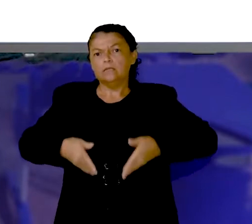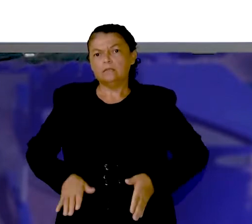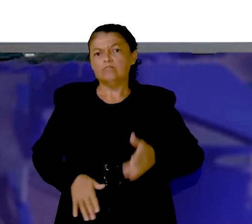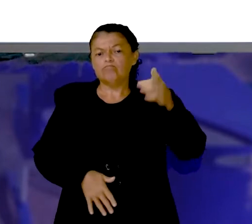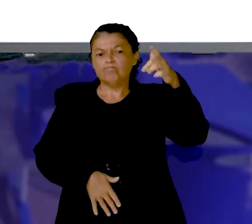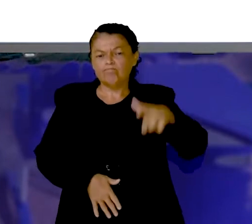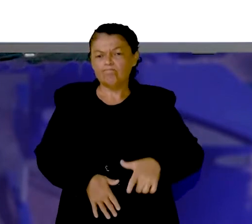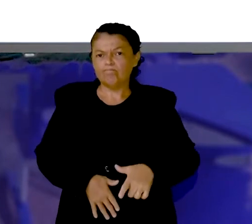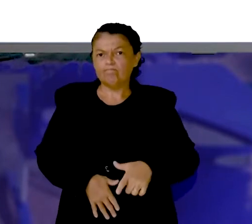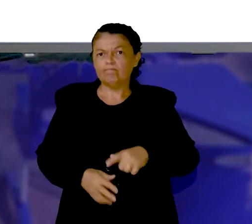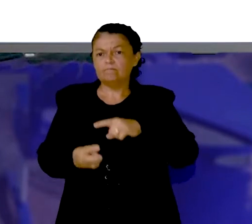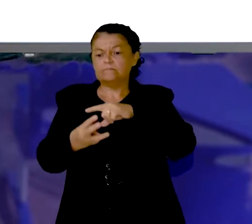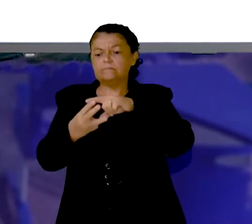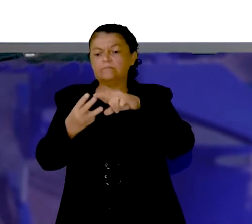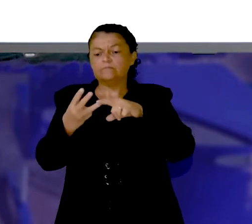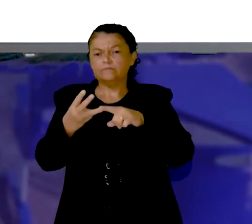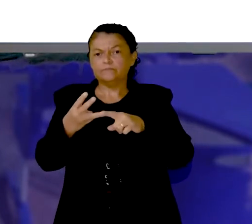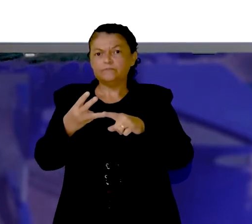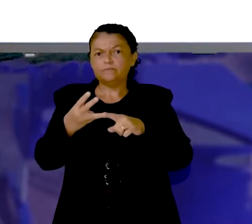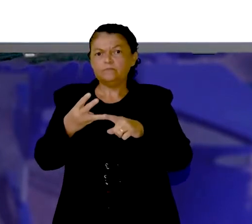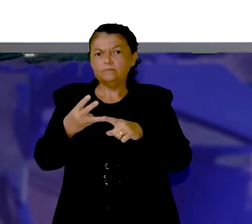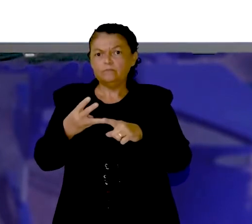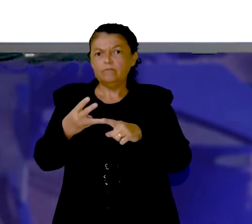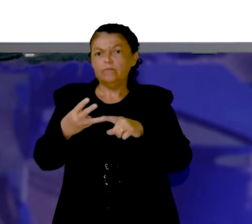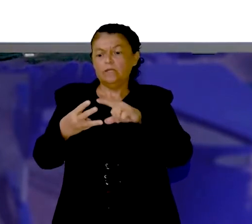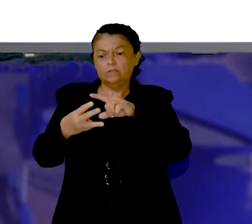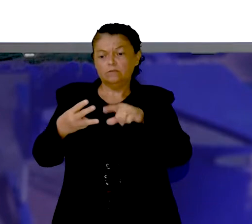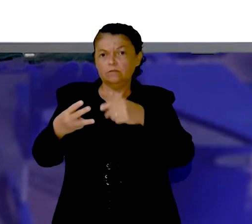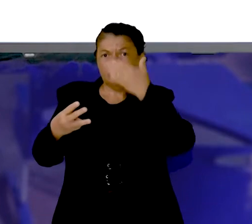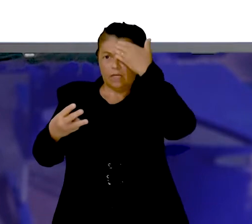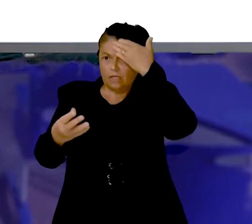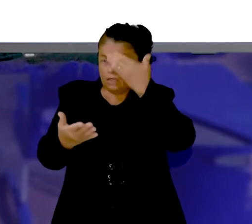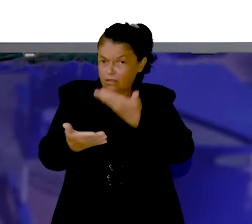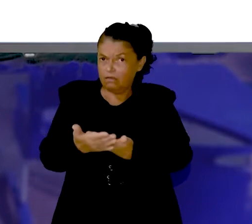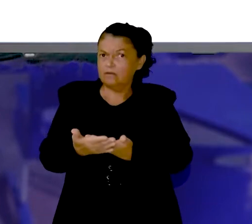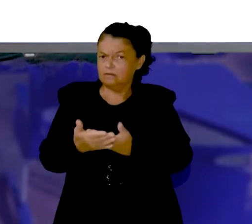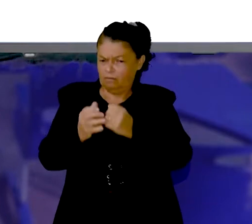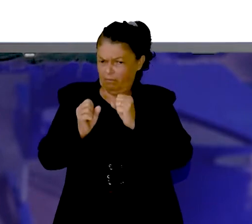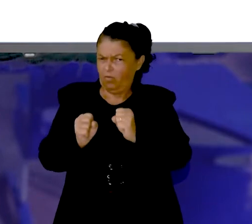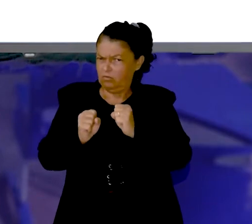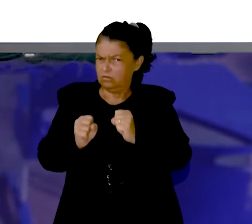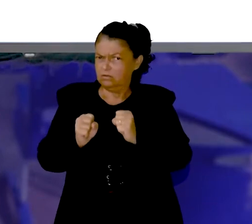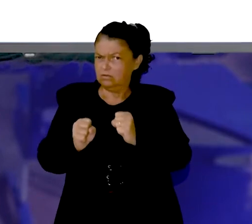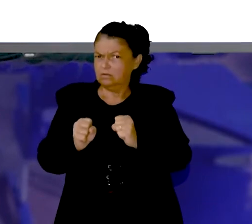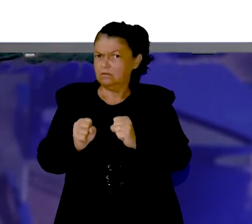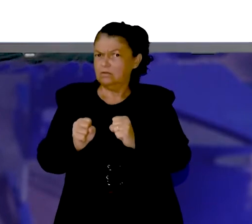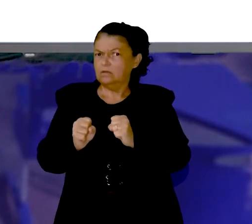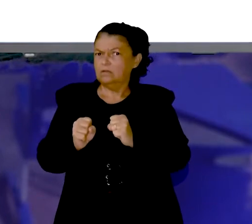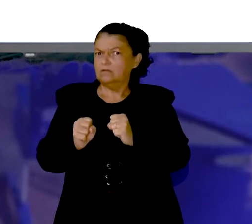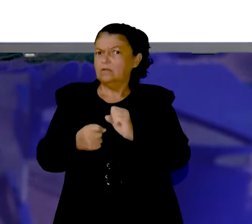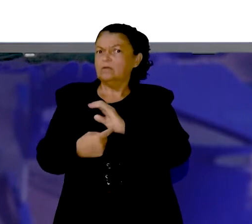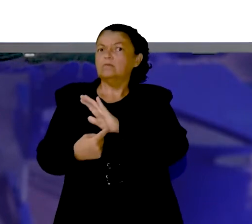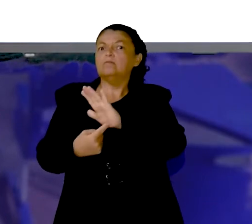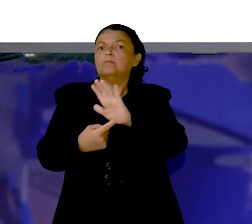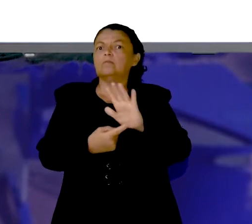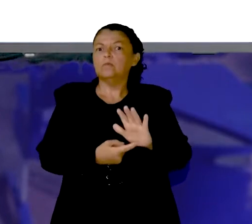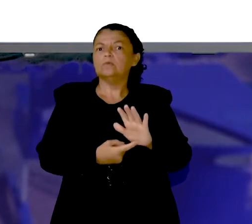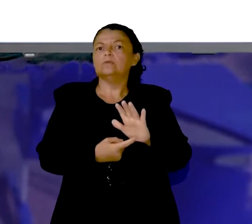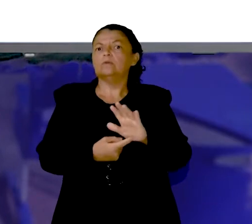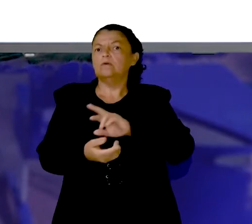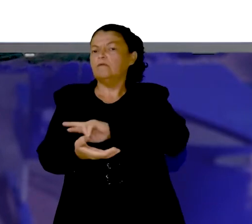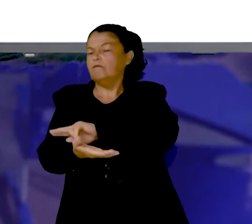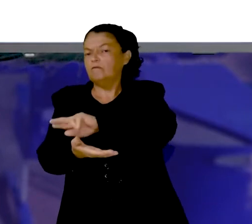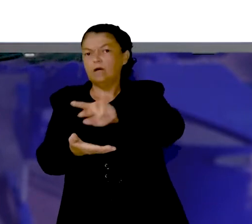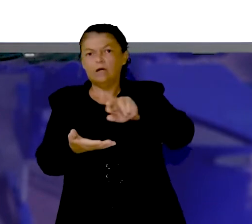momento. Além dessas crenças, pode-se destacar também aquelas existentes em várias